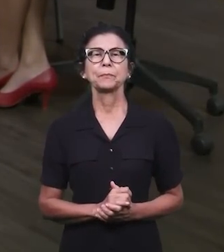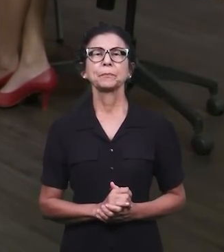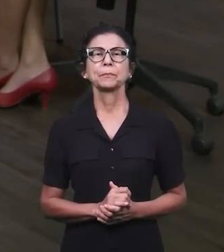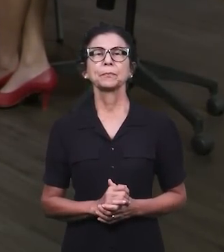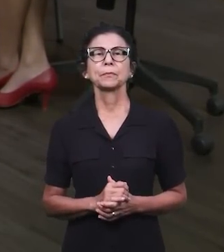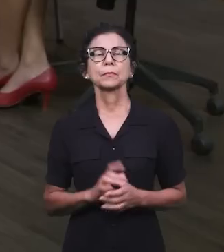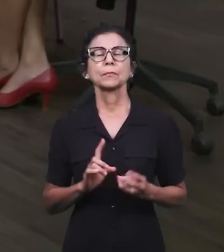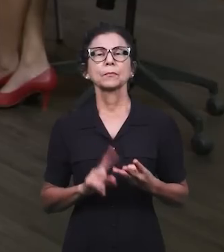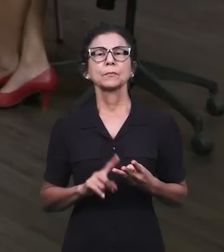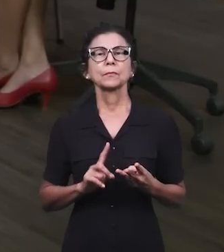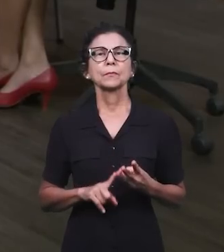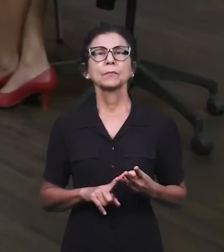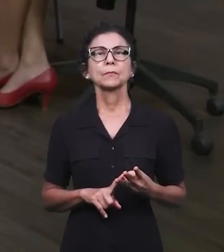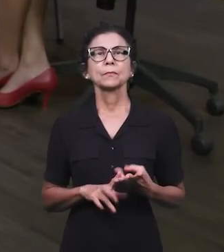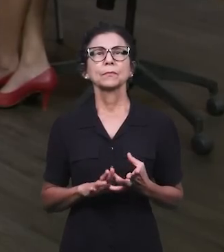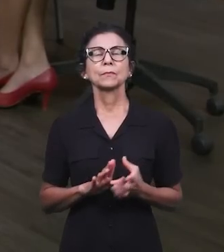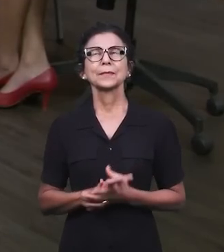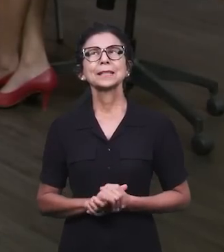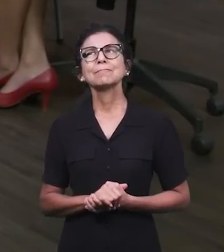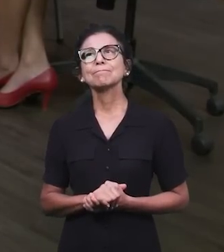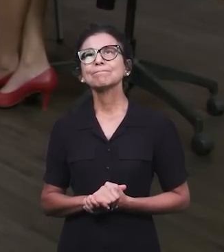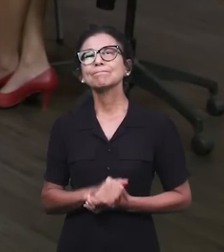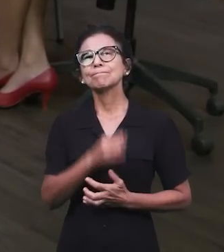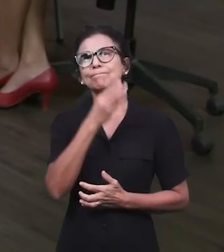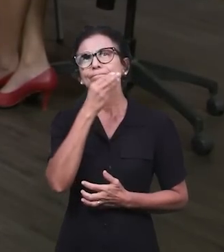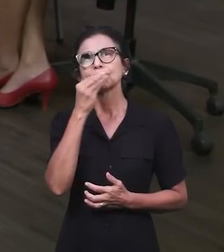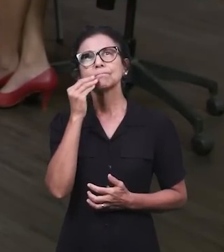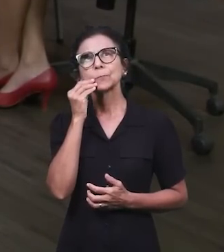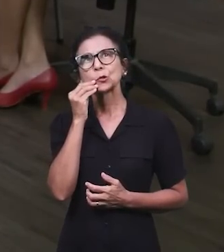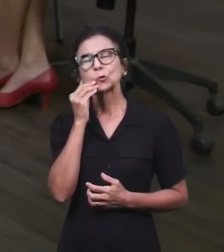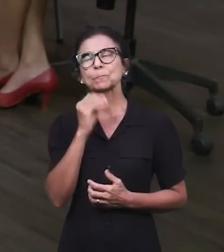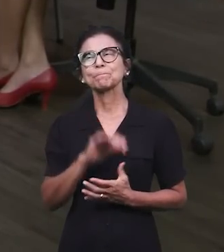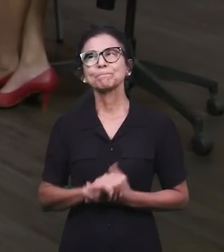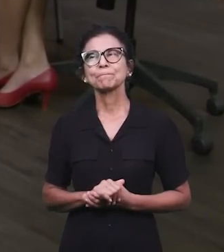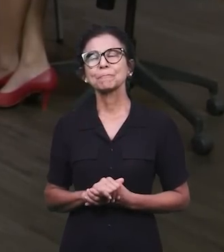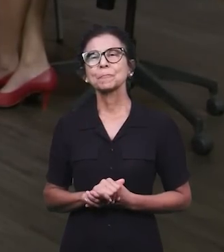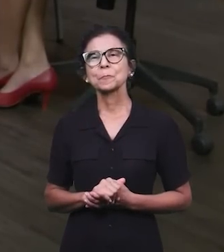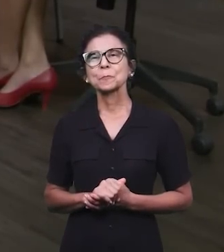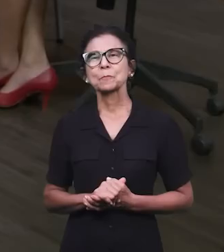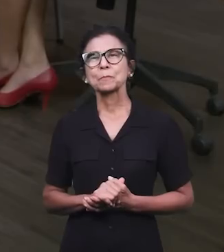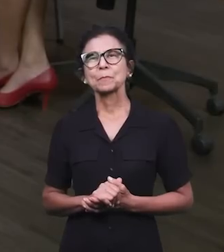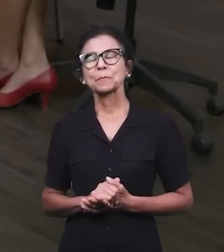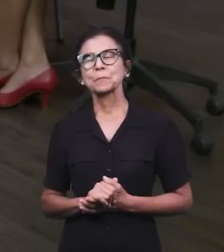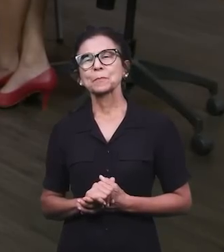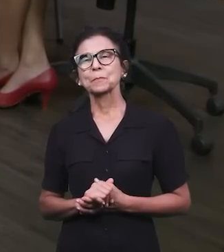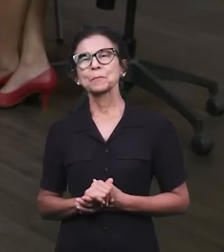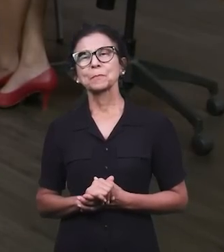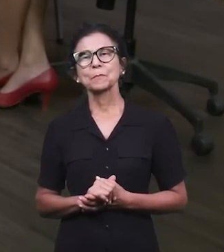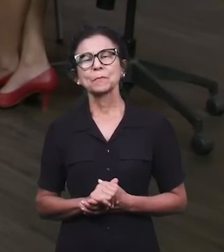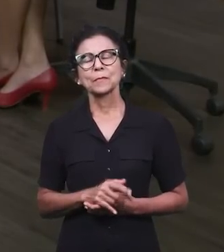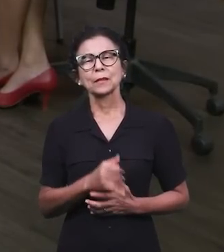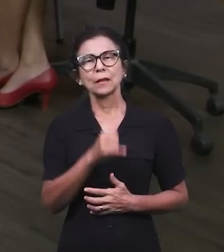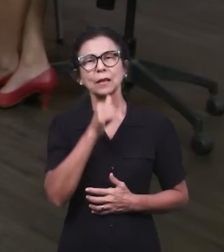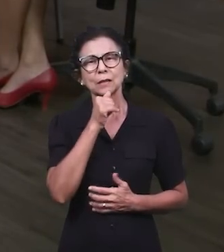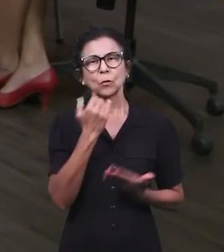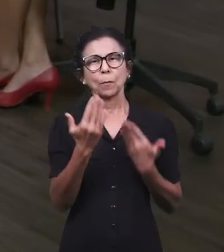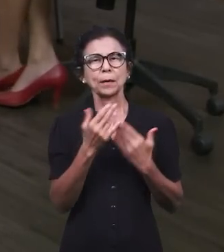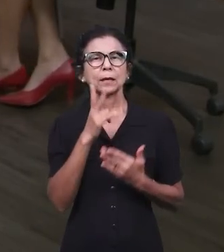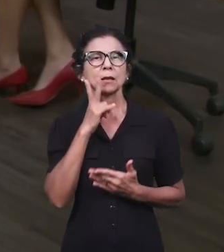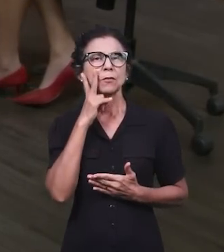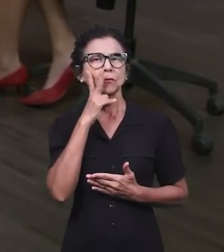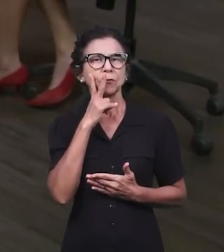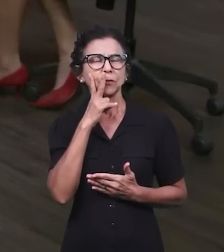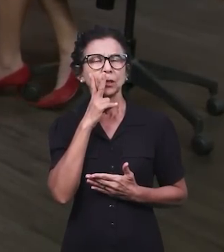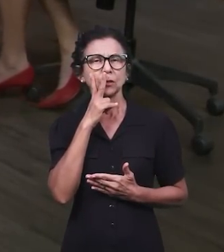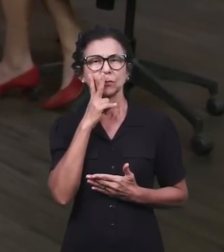é quando você quer vinho novo. Ninguém que quer vinho novo, coloca vinho novo em odres velhos.